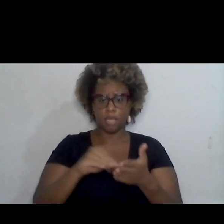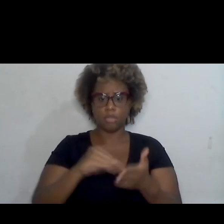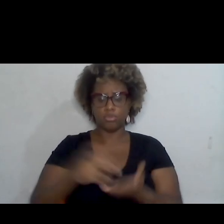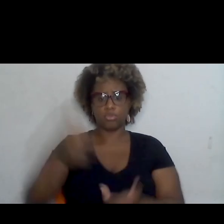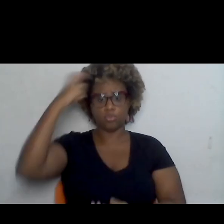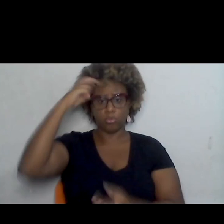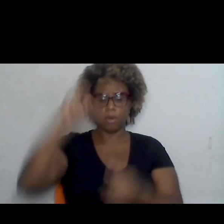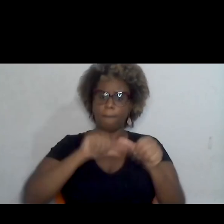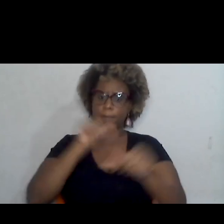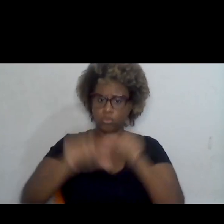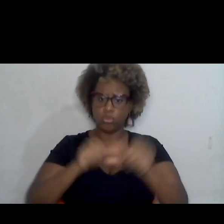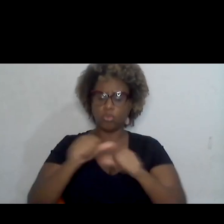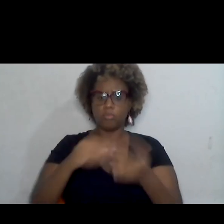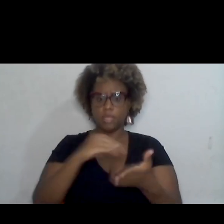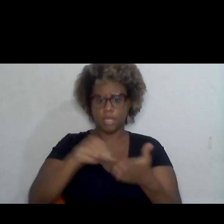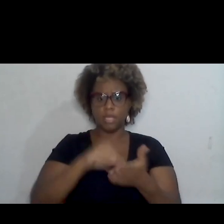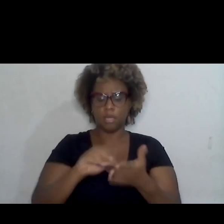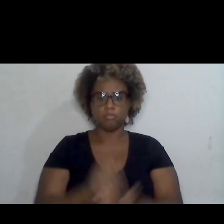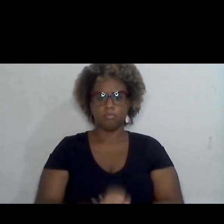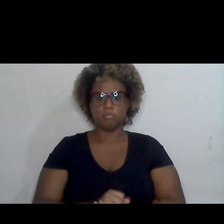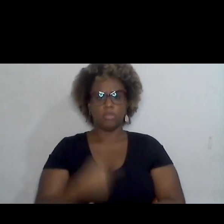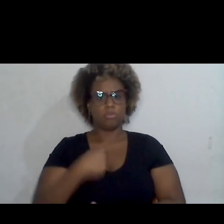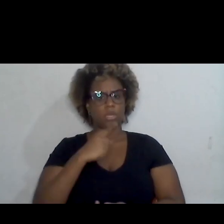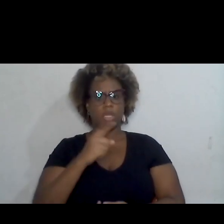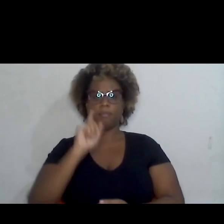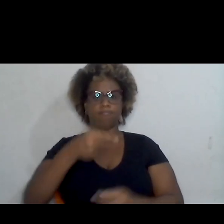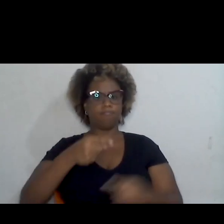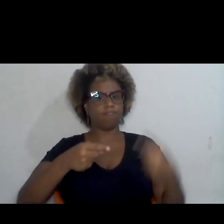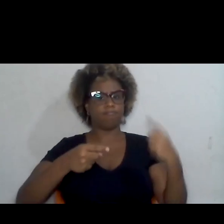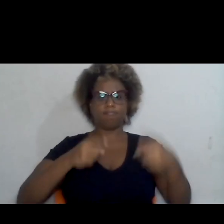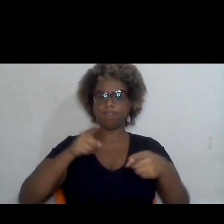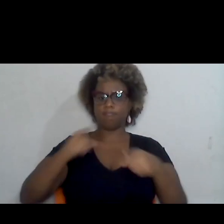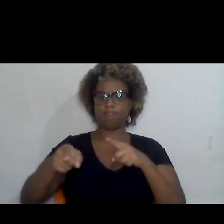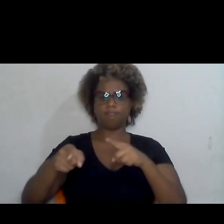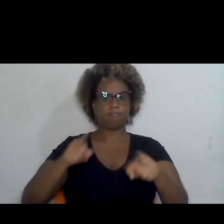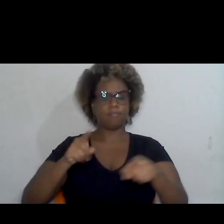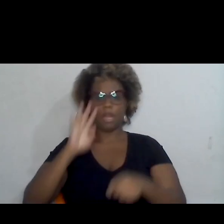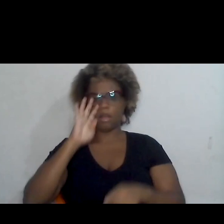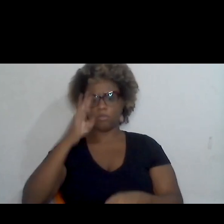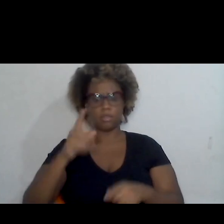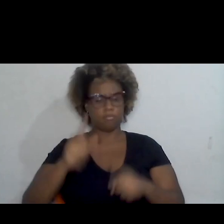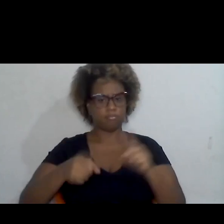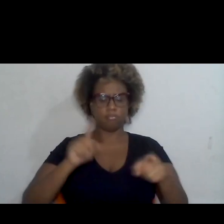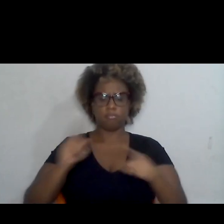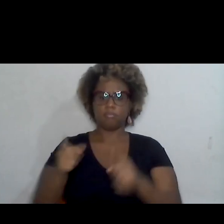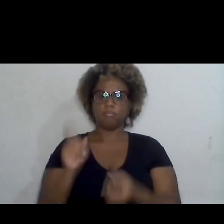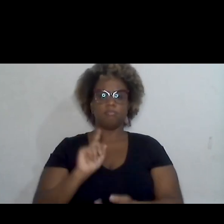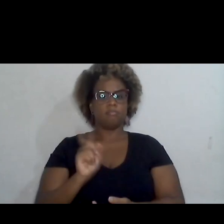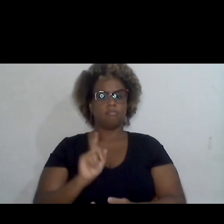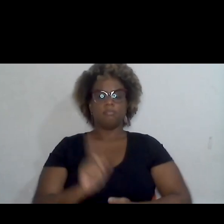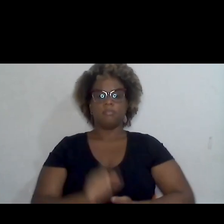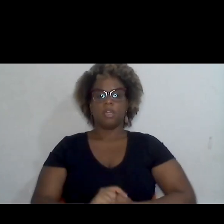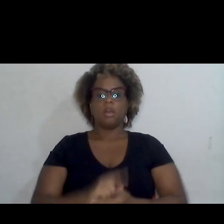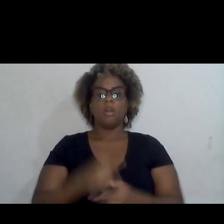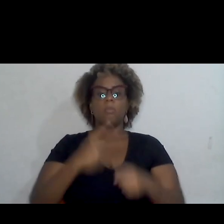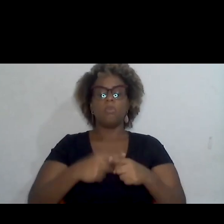FUNCEB. Não estou aqui para apontar o dedo para o passado, para os erros ou eventuais falhas dos que nos antecederam, porque eles governaram